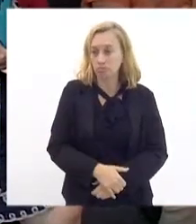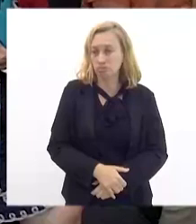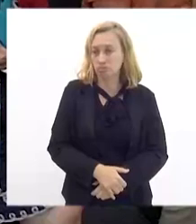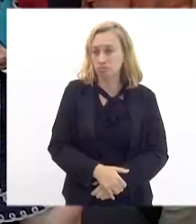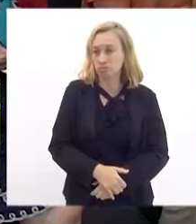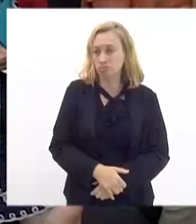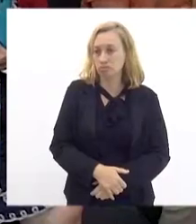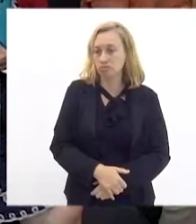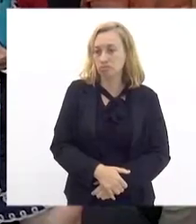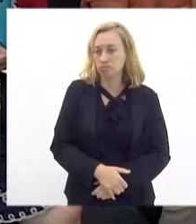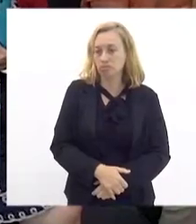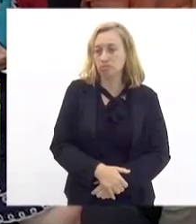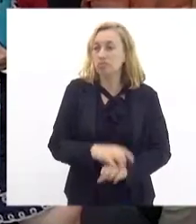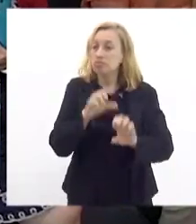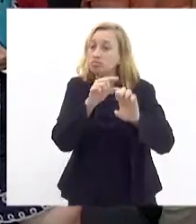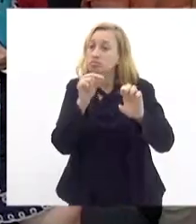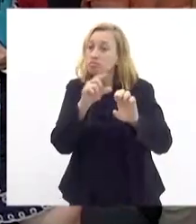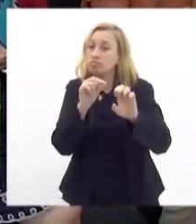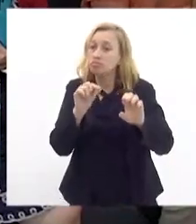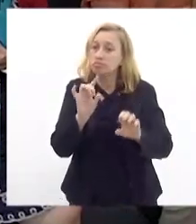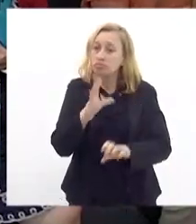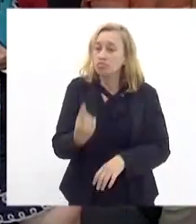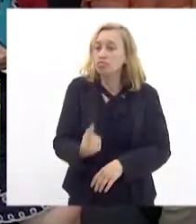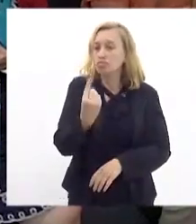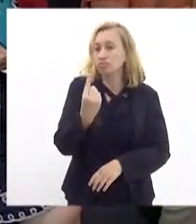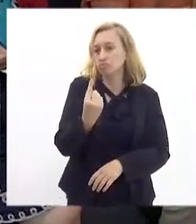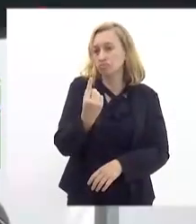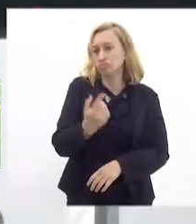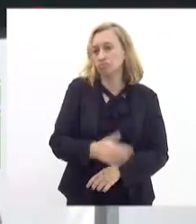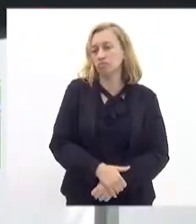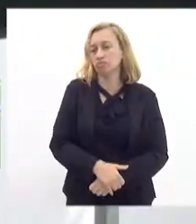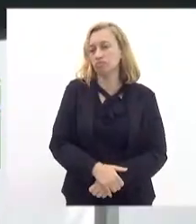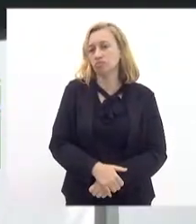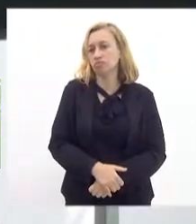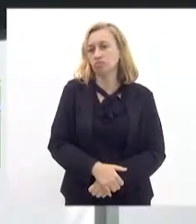o empreendimento é um único